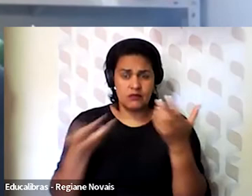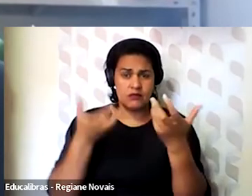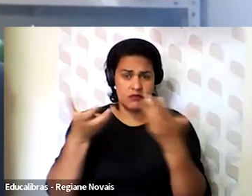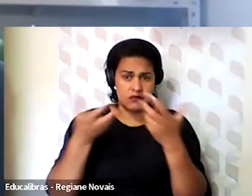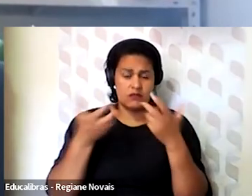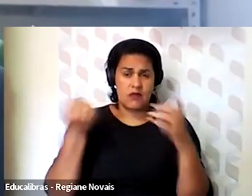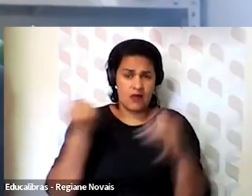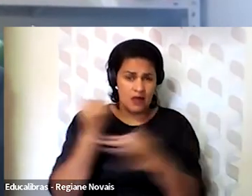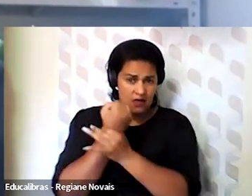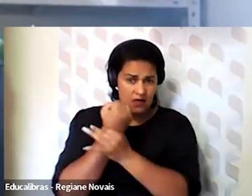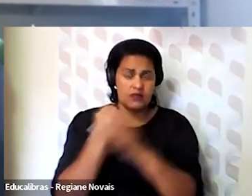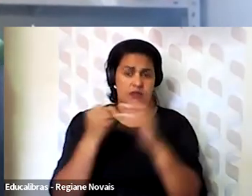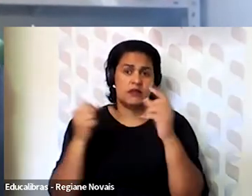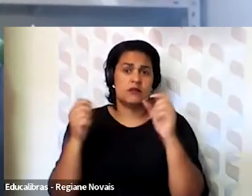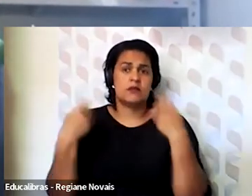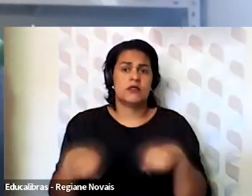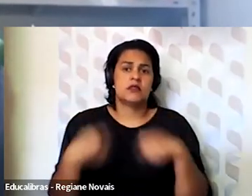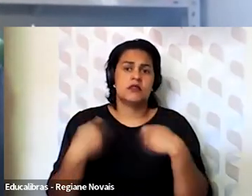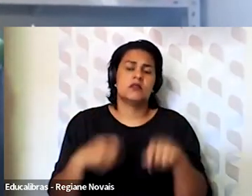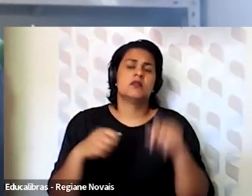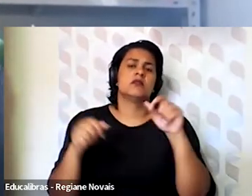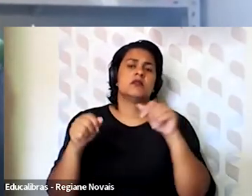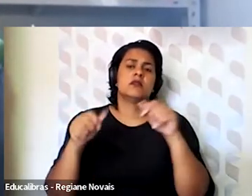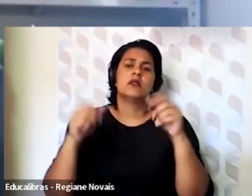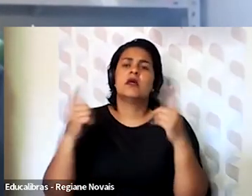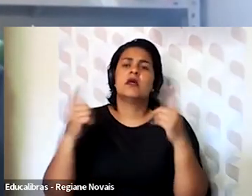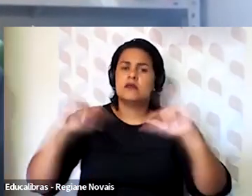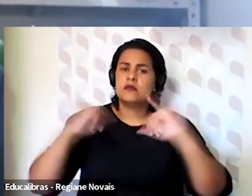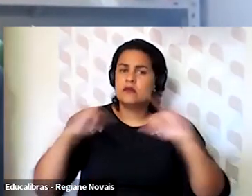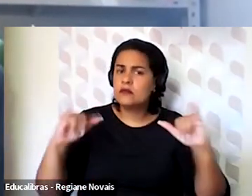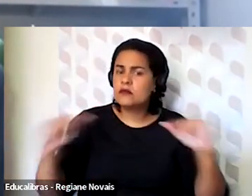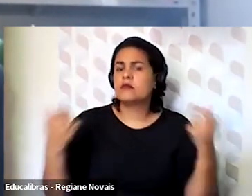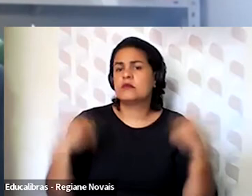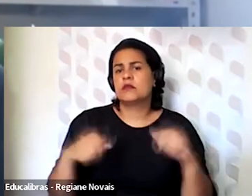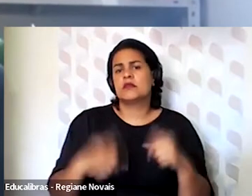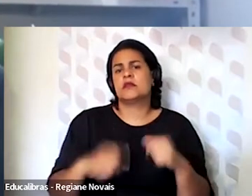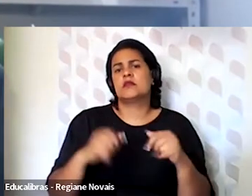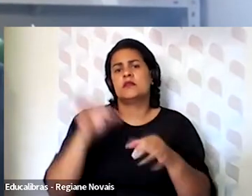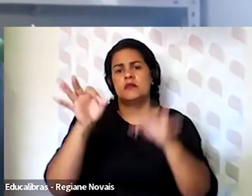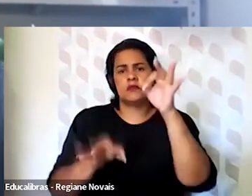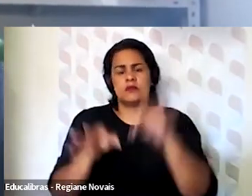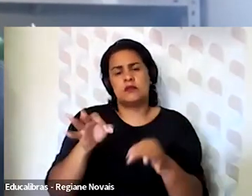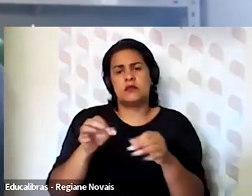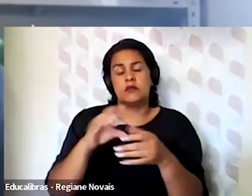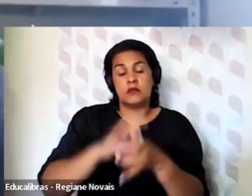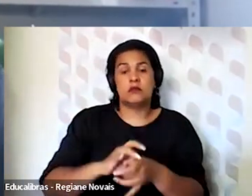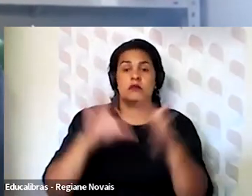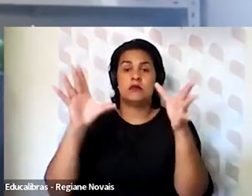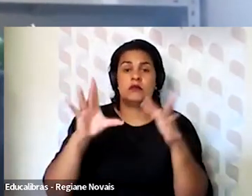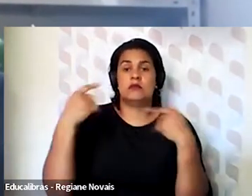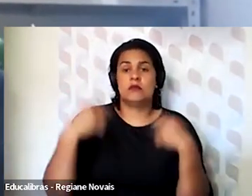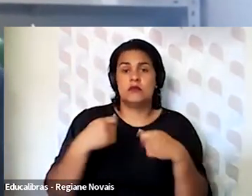imprensa tem que ser, de verdade, um pilar da democracia e não linha auxiliar dos interesses das classes dominantes, como